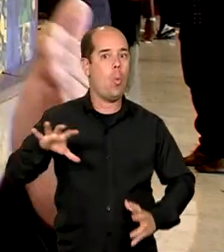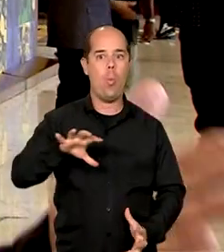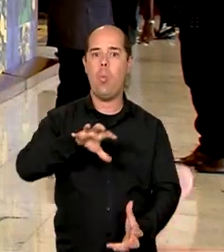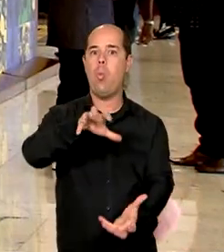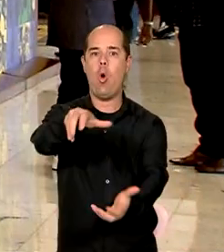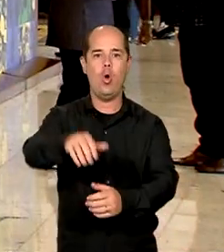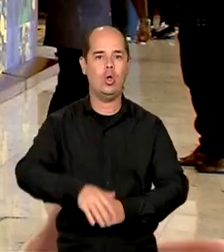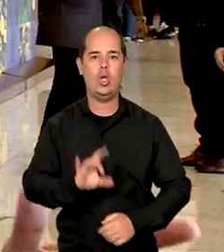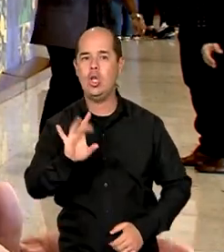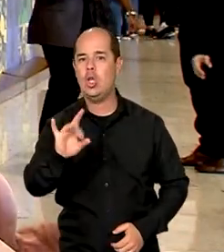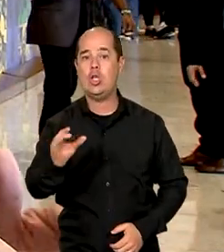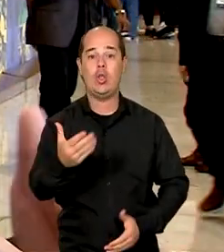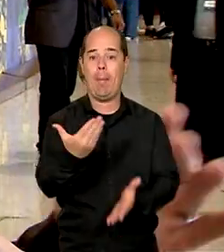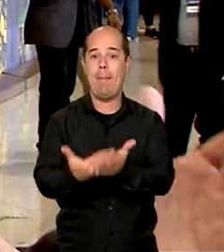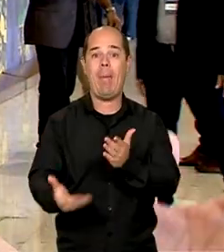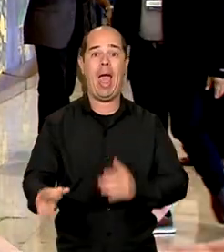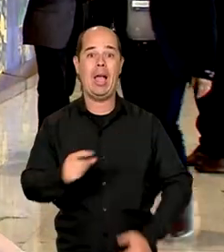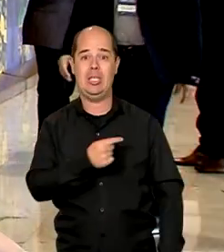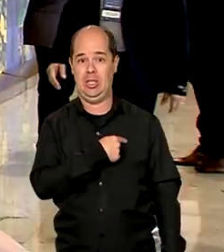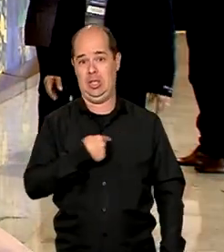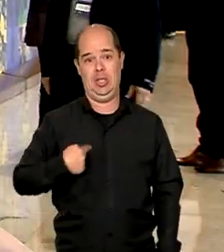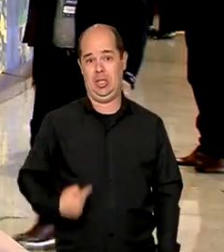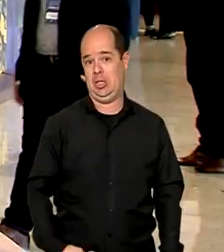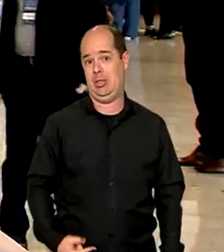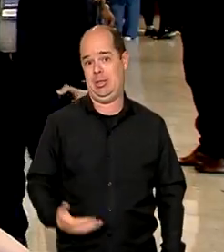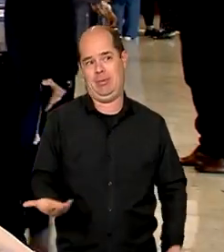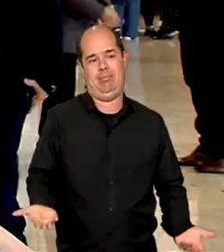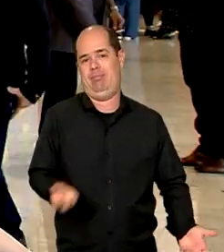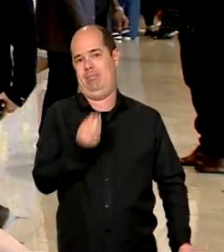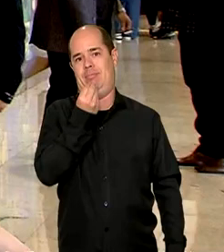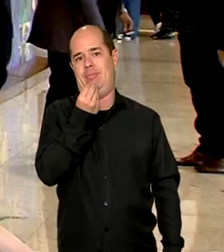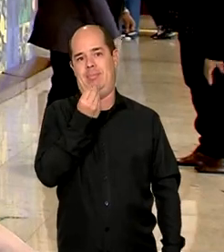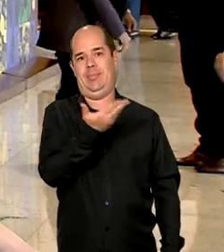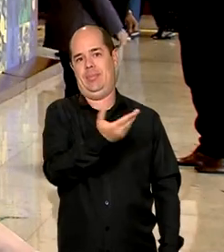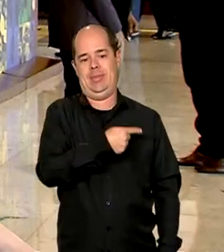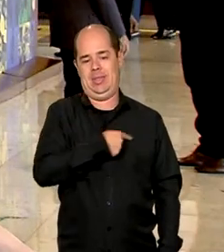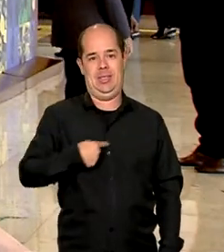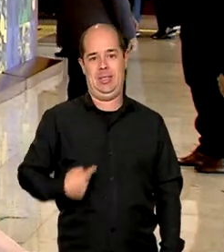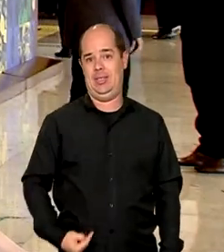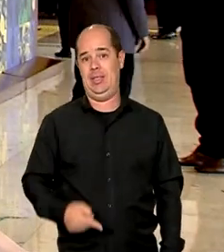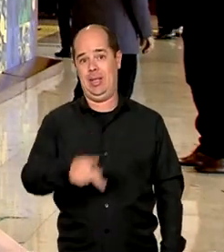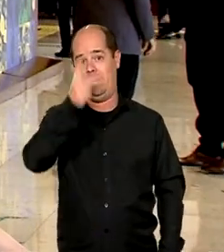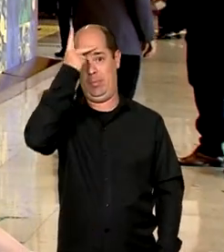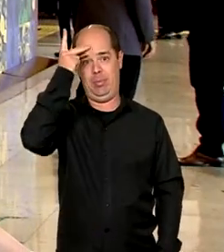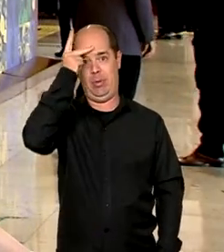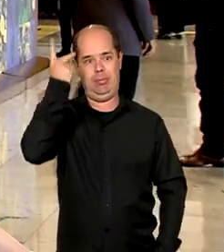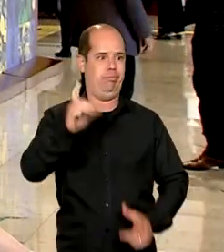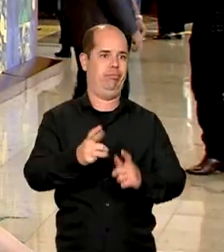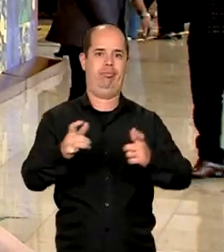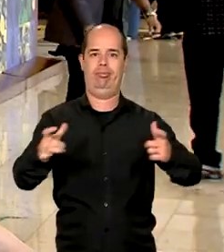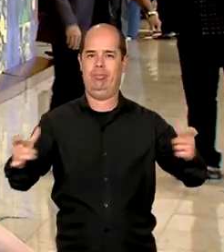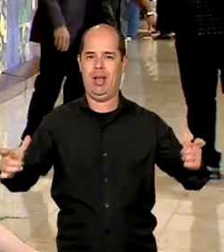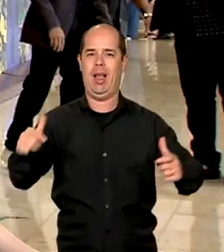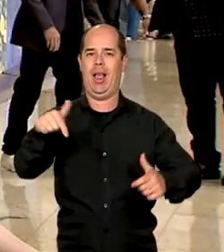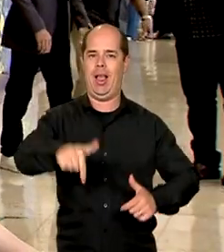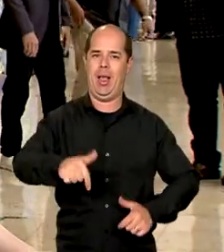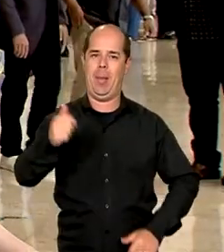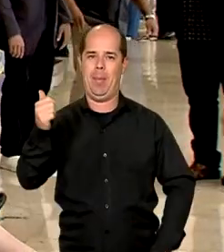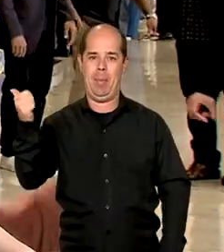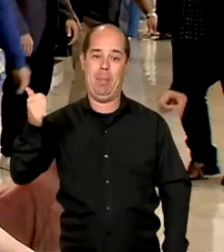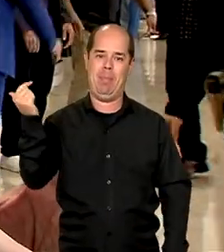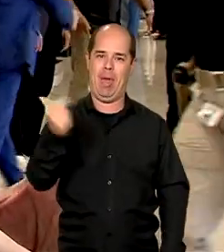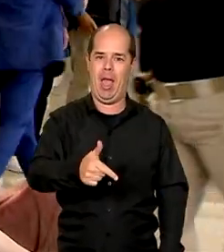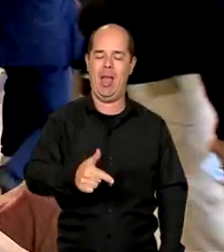para o exame chinês por razões óbvias, né? A população da China é consideravelmente superior à população brasileira.